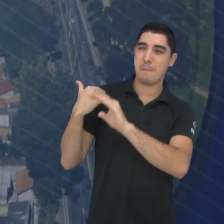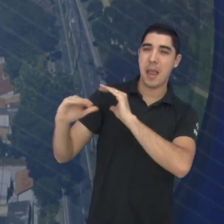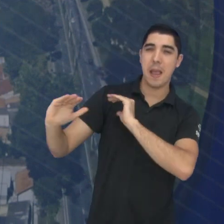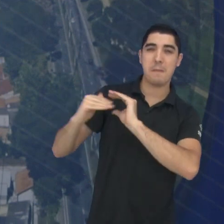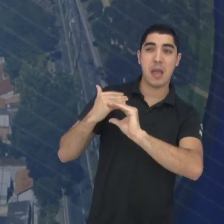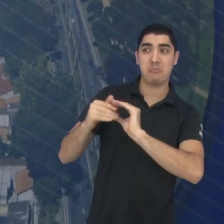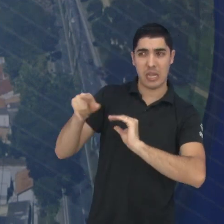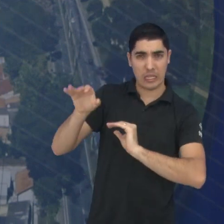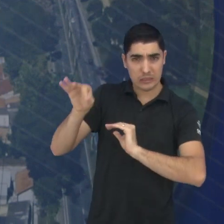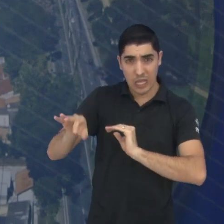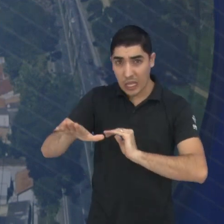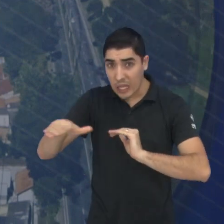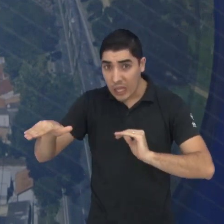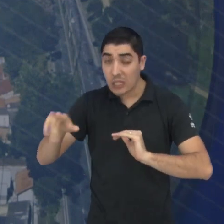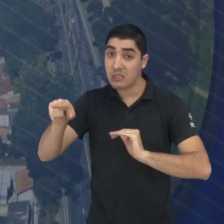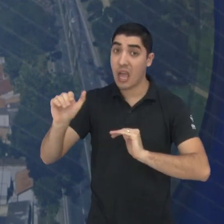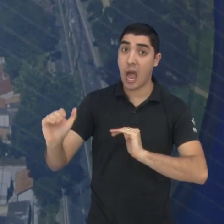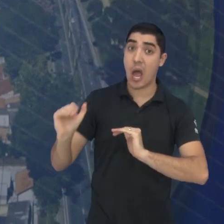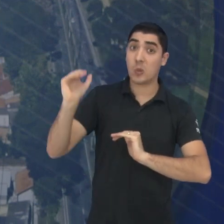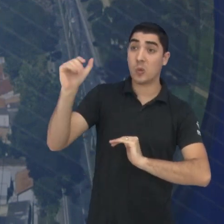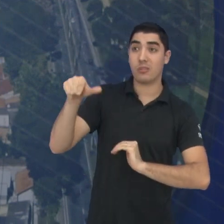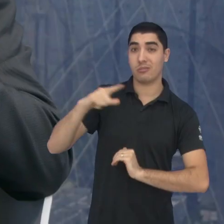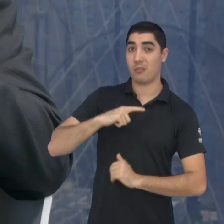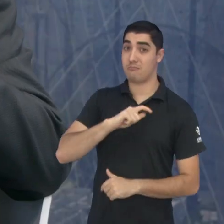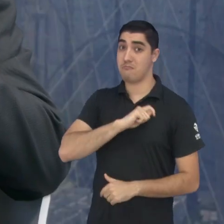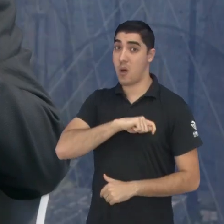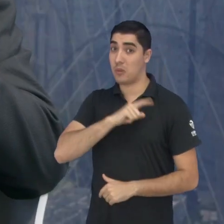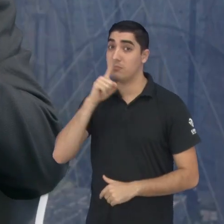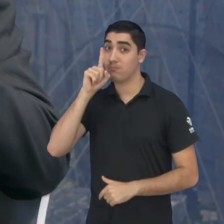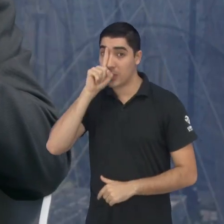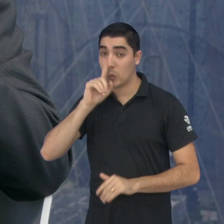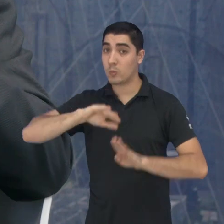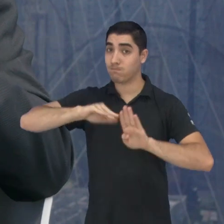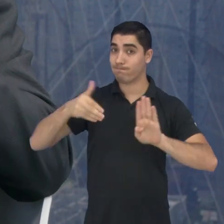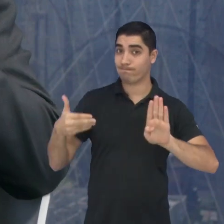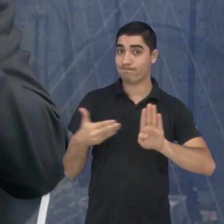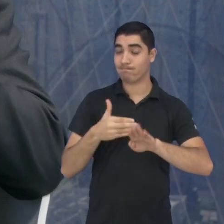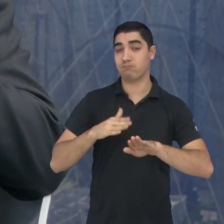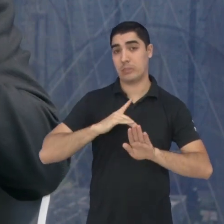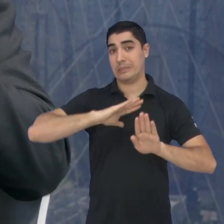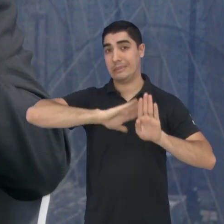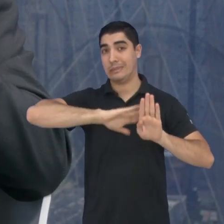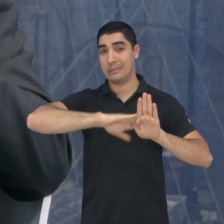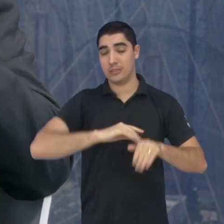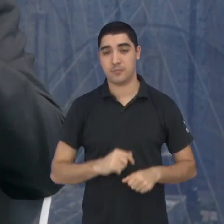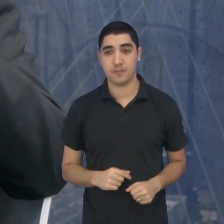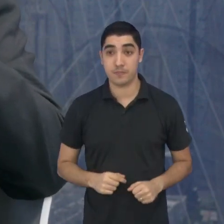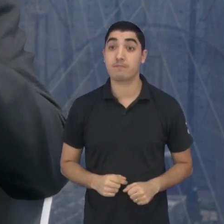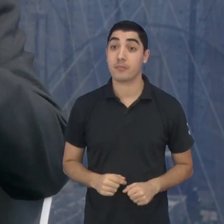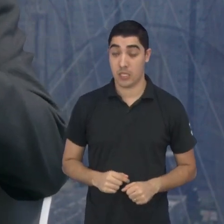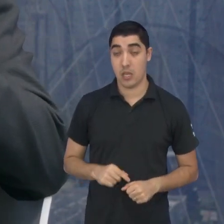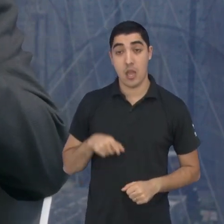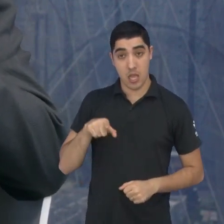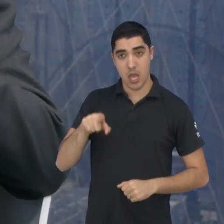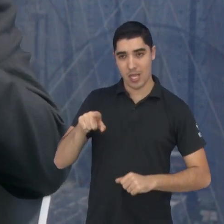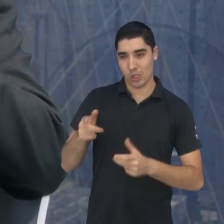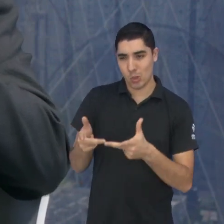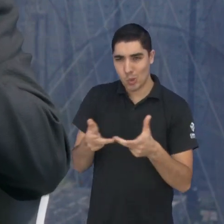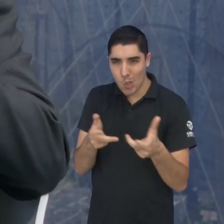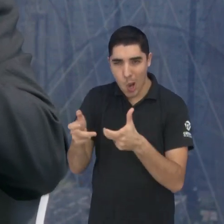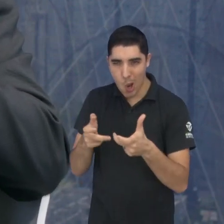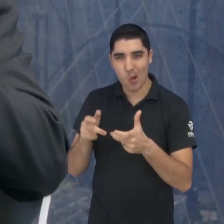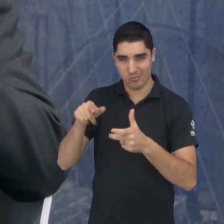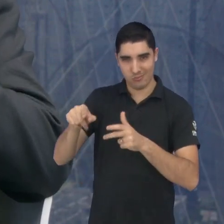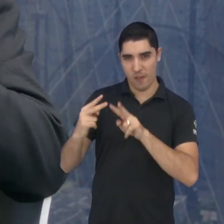mal intencionado. Essas plataformas de jogos online que permite essa interação entre